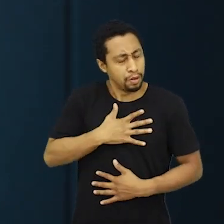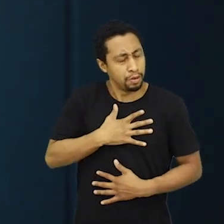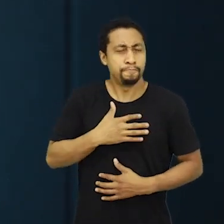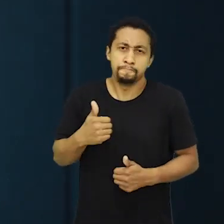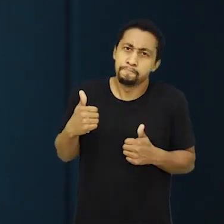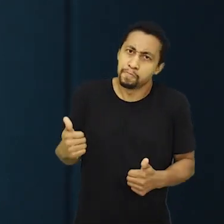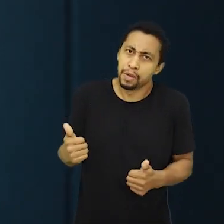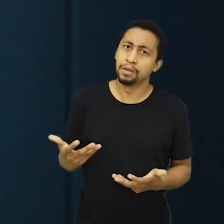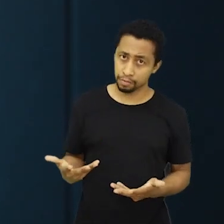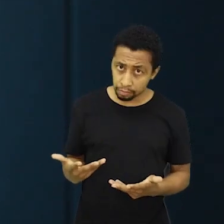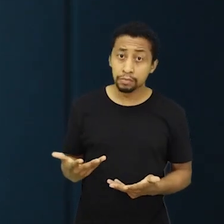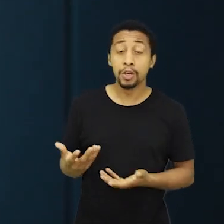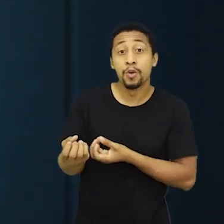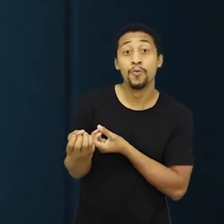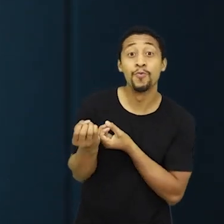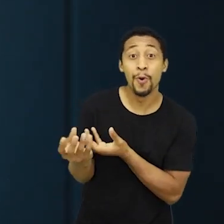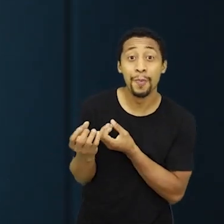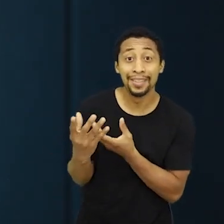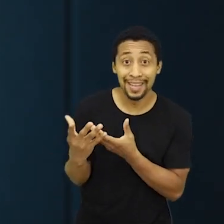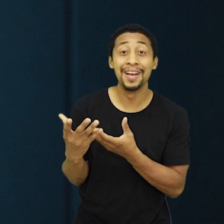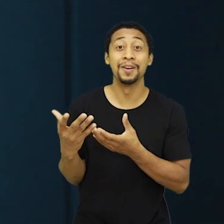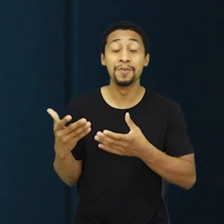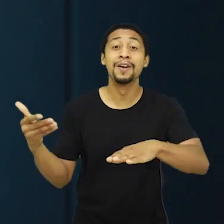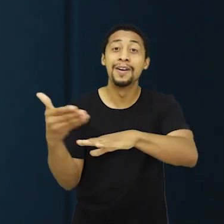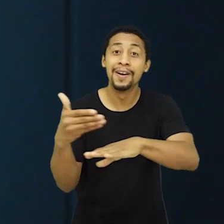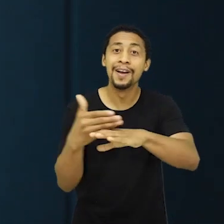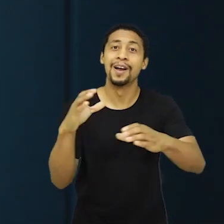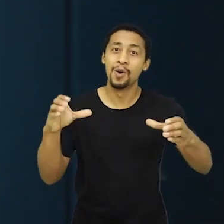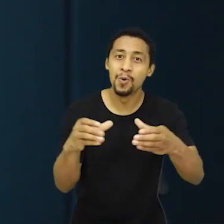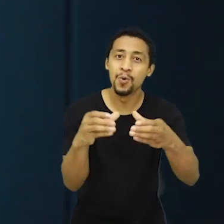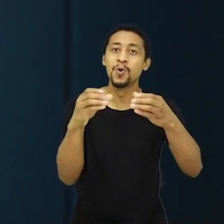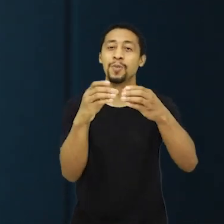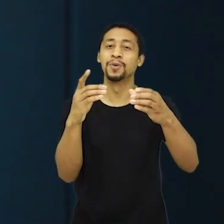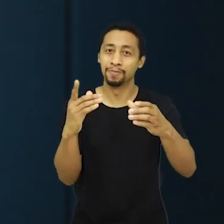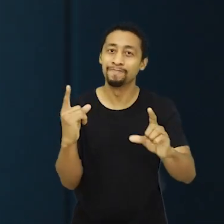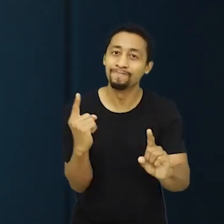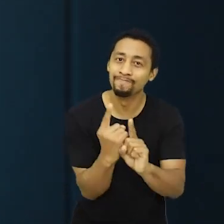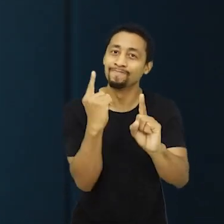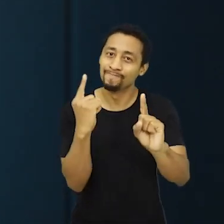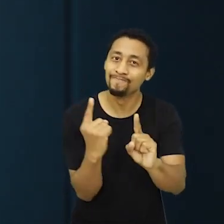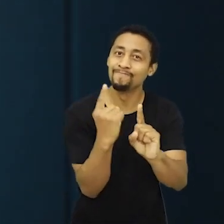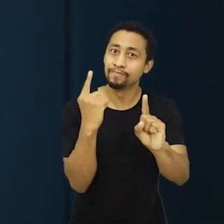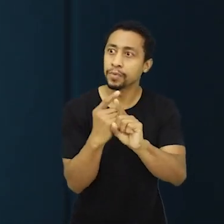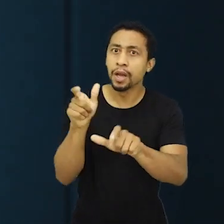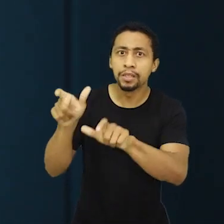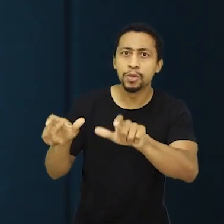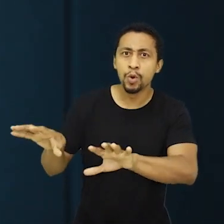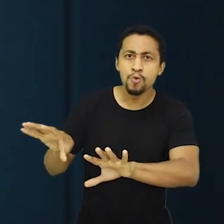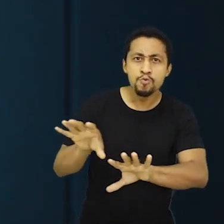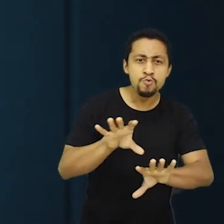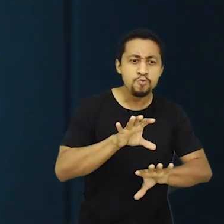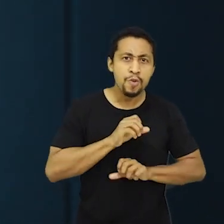dos processos formativos e dos encontros, passam a se reconhecer como defensoras dos direitos humanos. Algo que